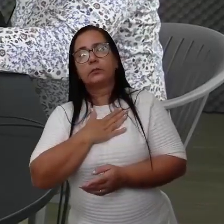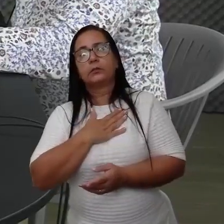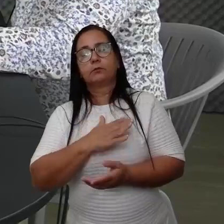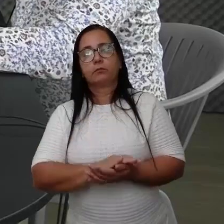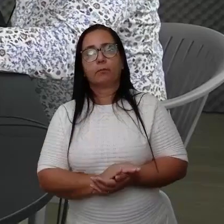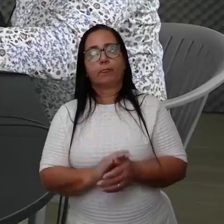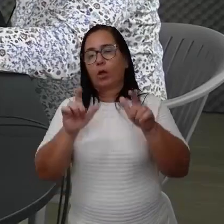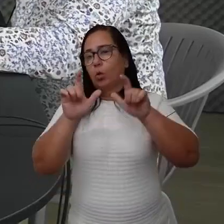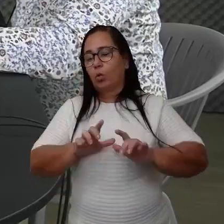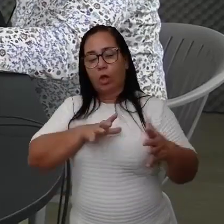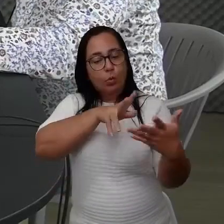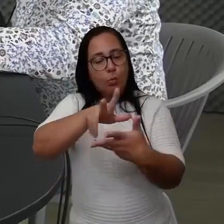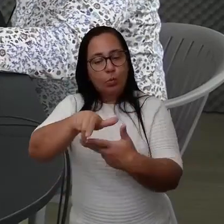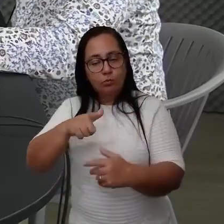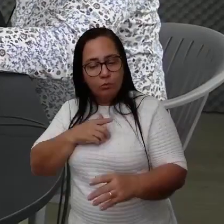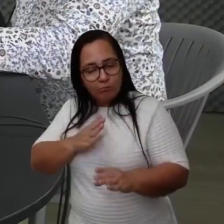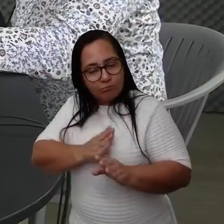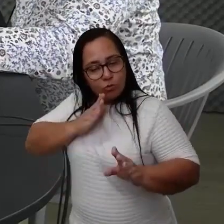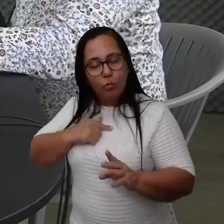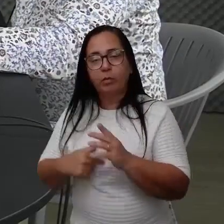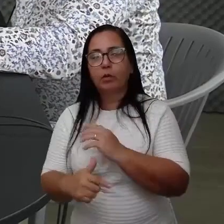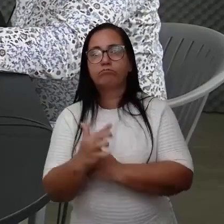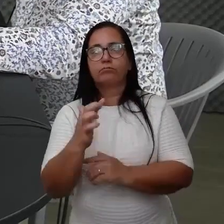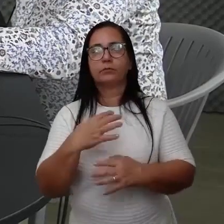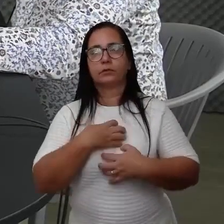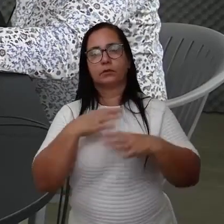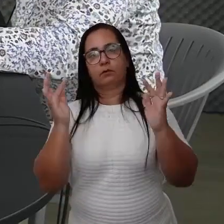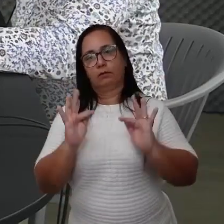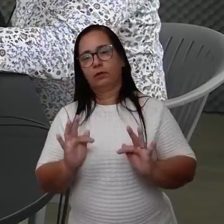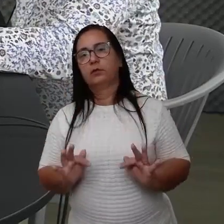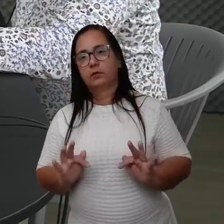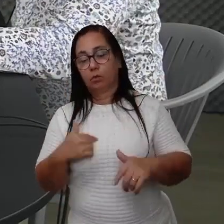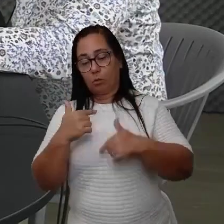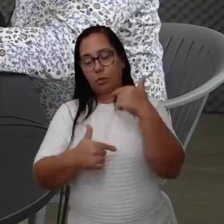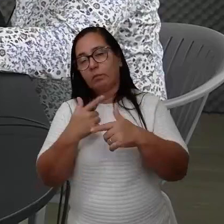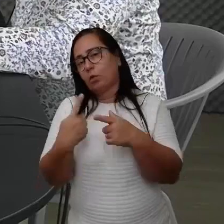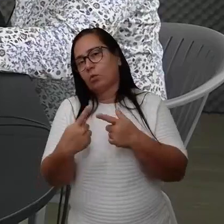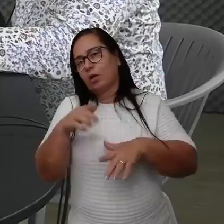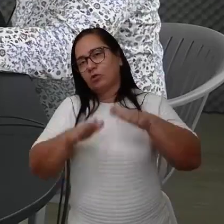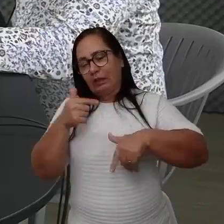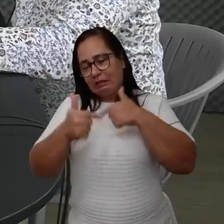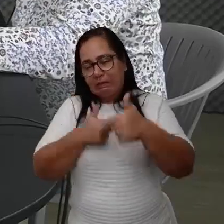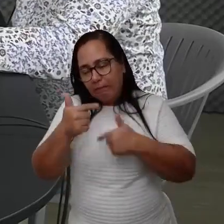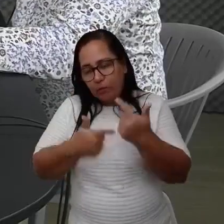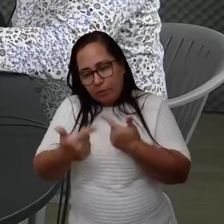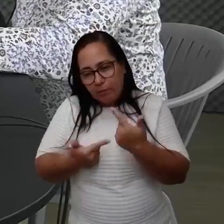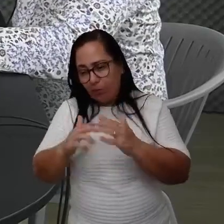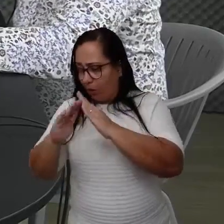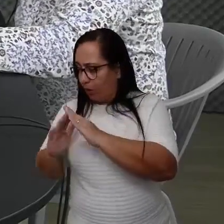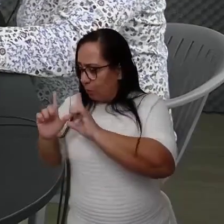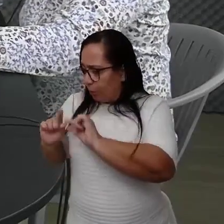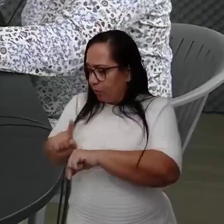o lugar no mundo que eu encontrei para que eu fosse feliz no meu trabalho, porque o trabalho, às vezes, a gente fica mais tempo no trabalho do que no casamento,